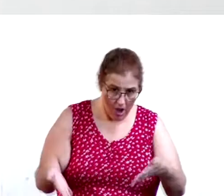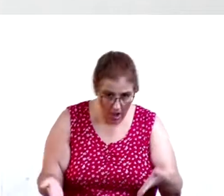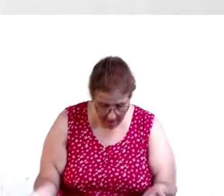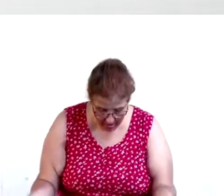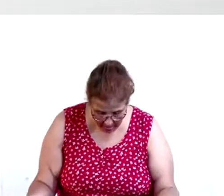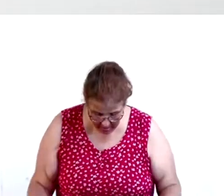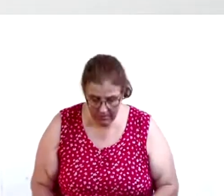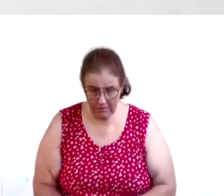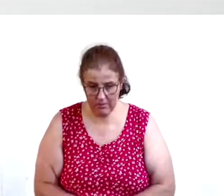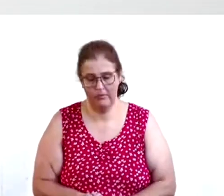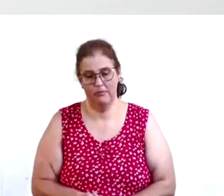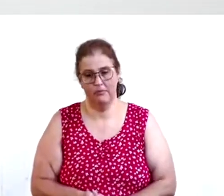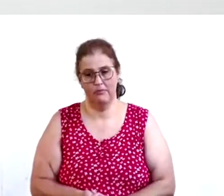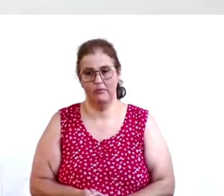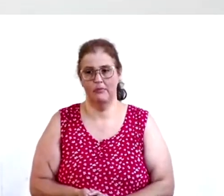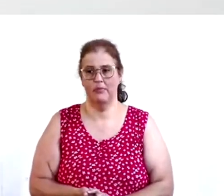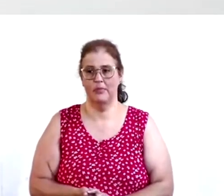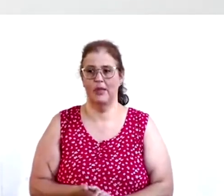mas fazendo.